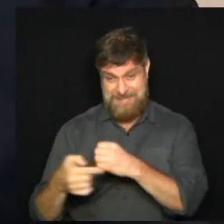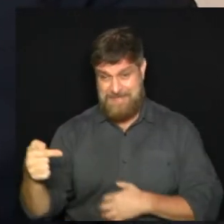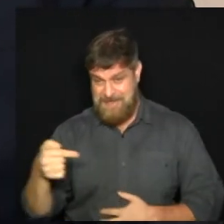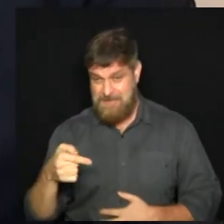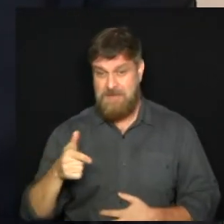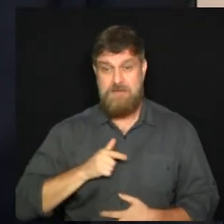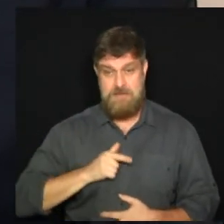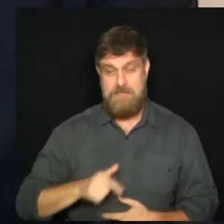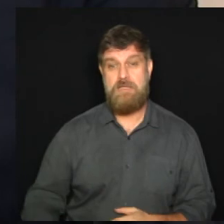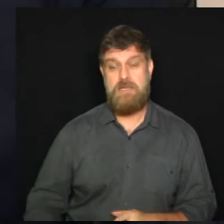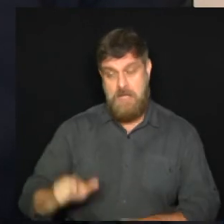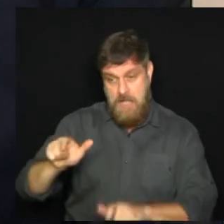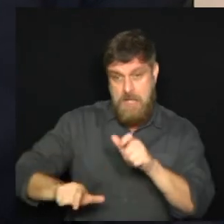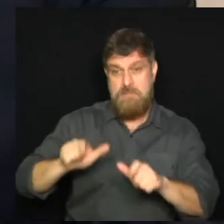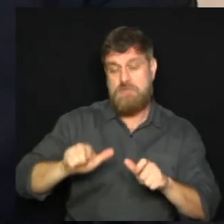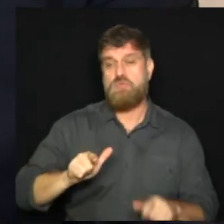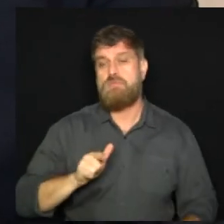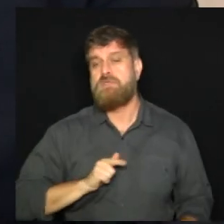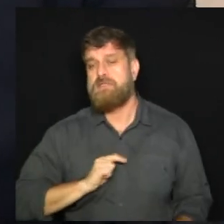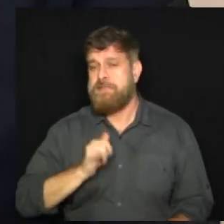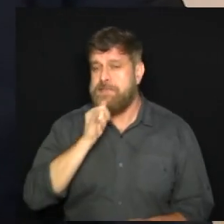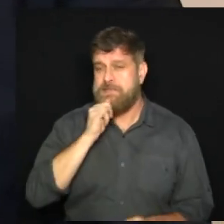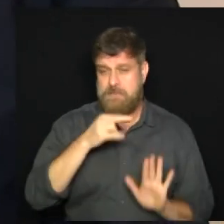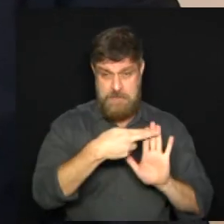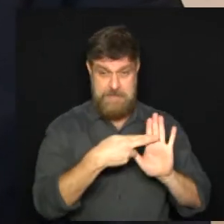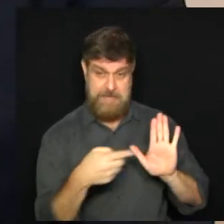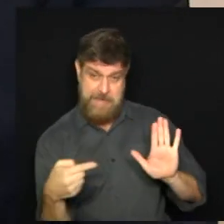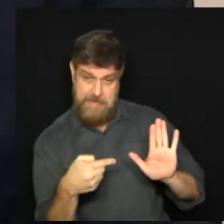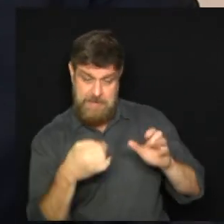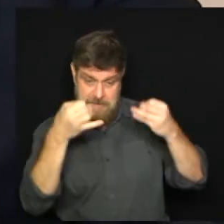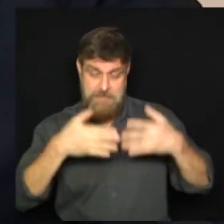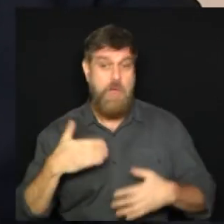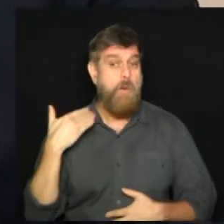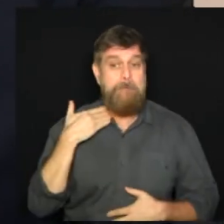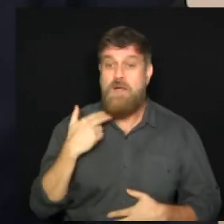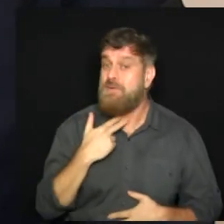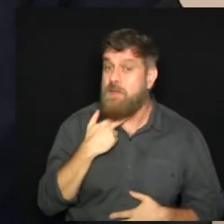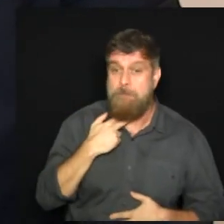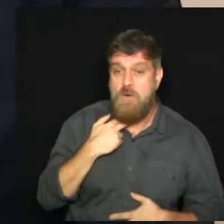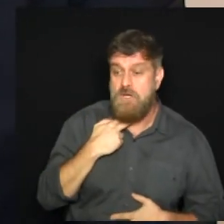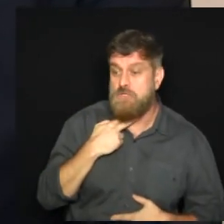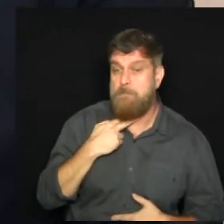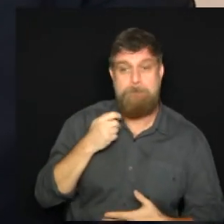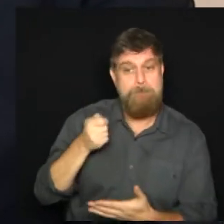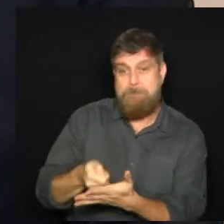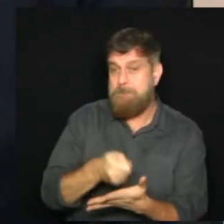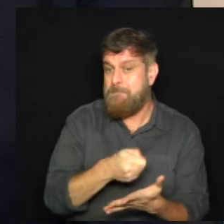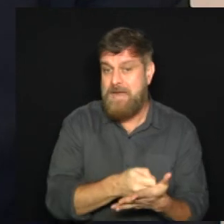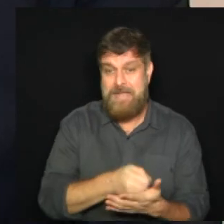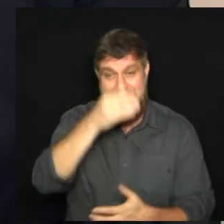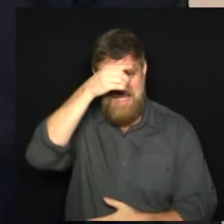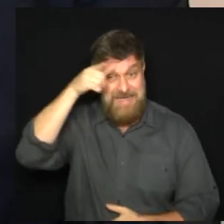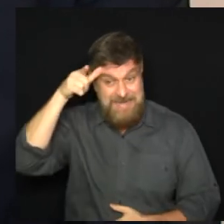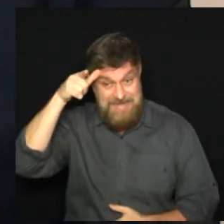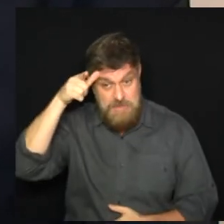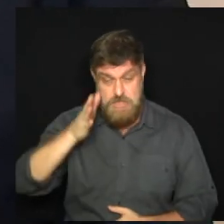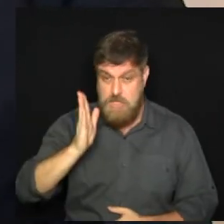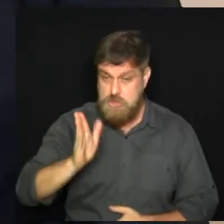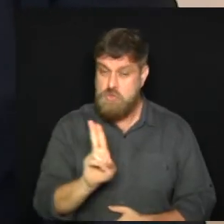Bom, existe um serviço básico que é conhecido como serviço um pacote de